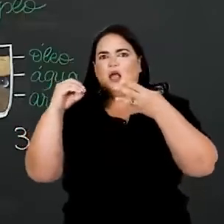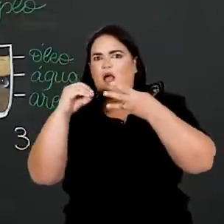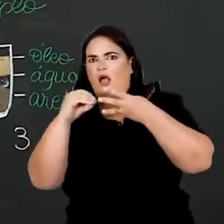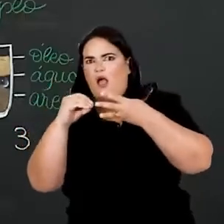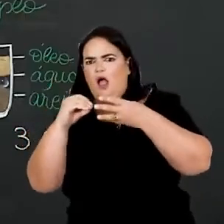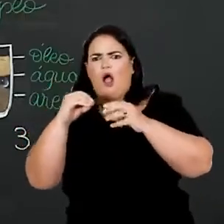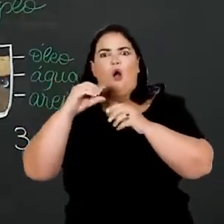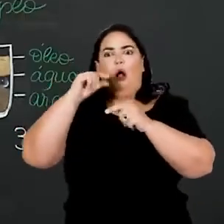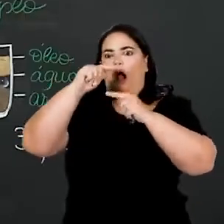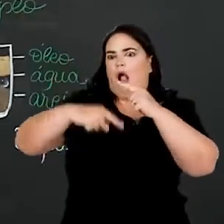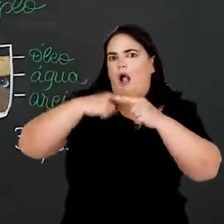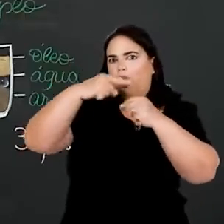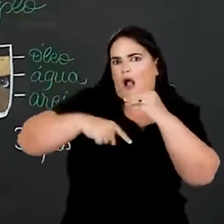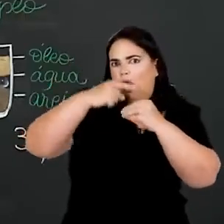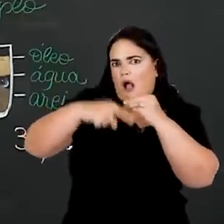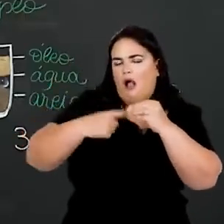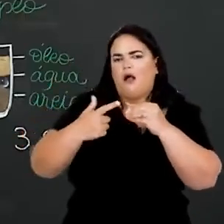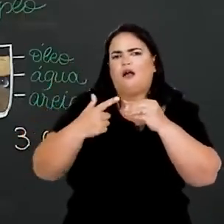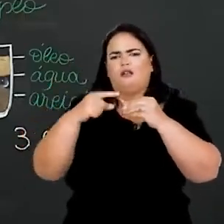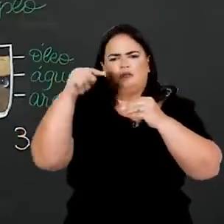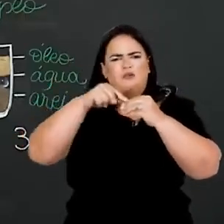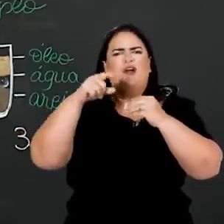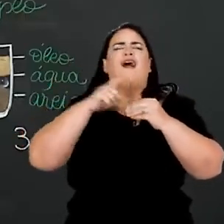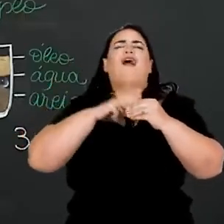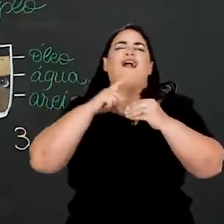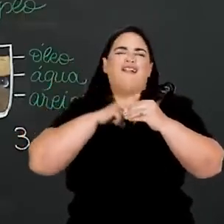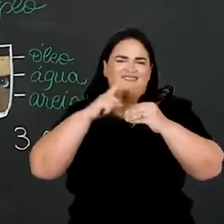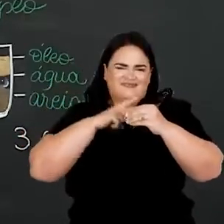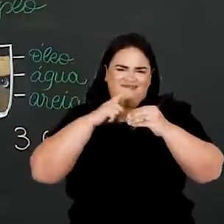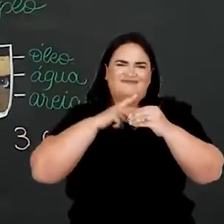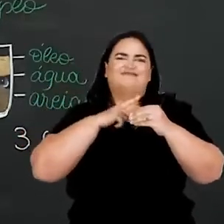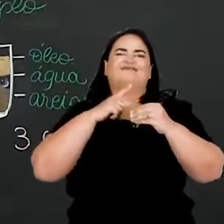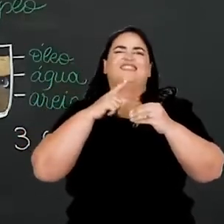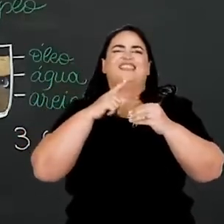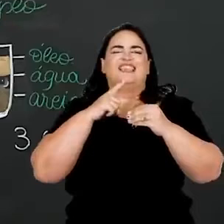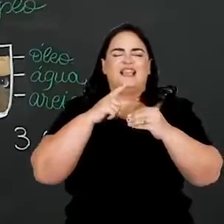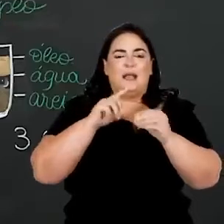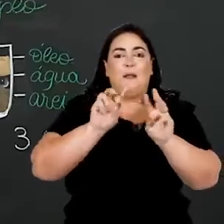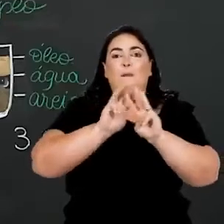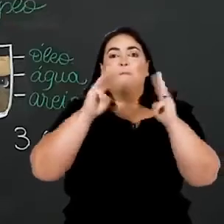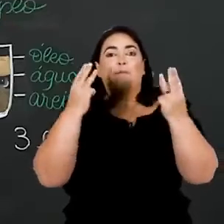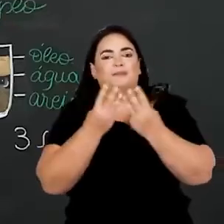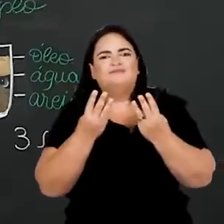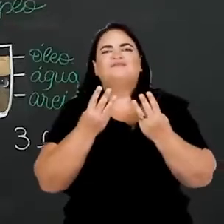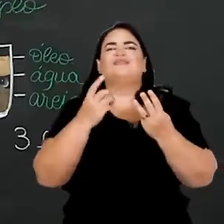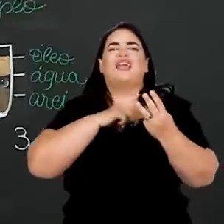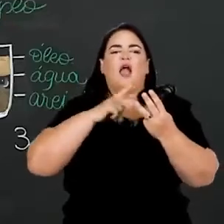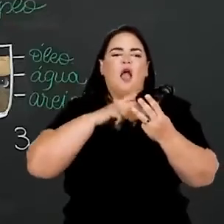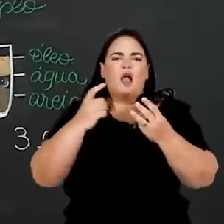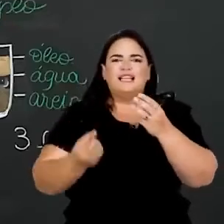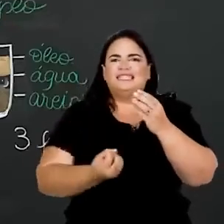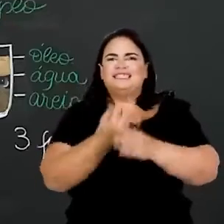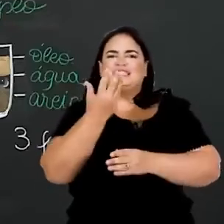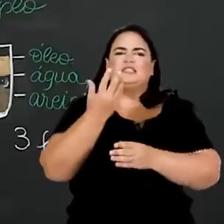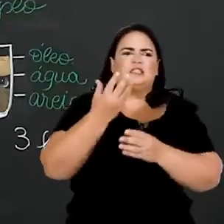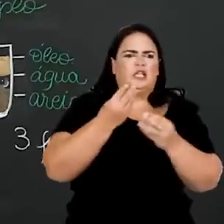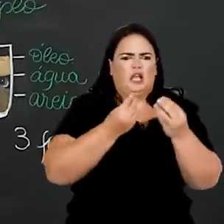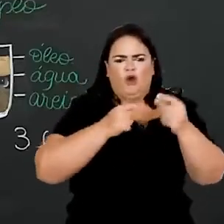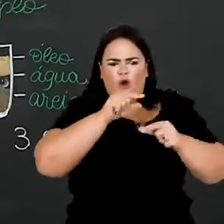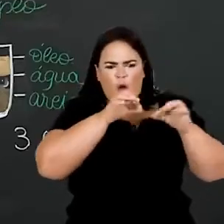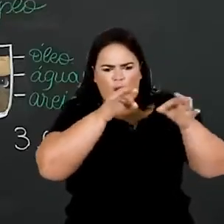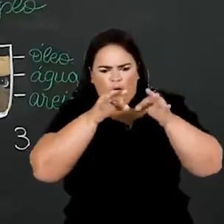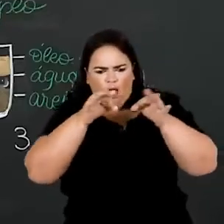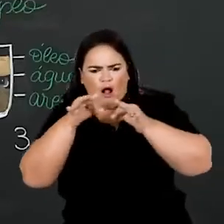matéria, tudo é formado por átomos, pequenas partículas. Essas partículas elas vão se recombinando, elas vão se